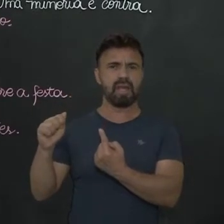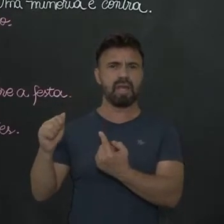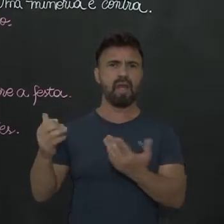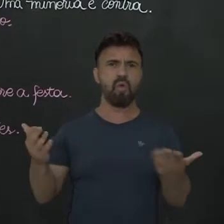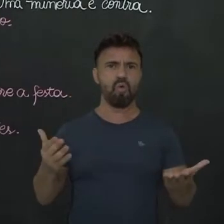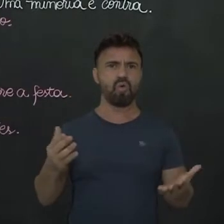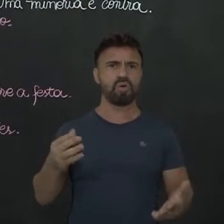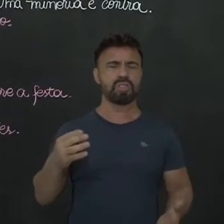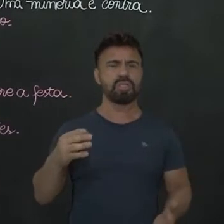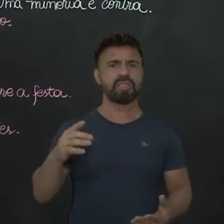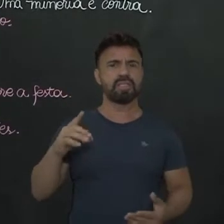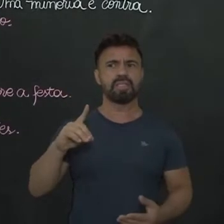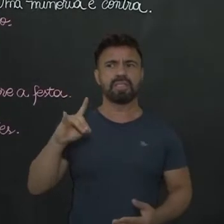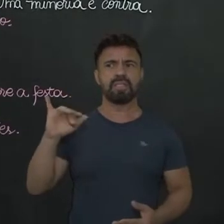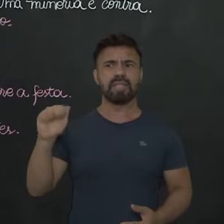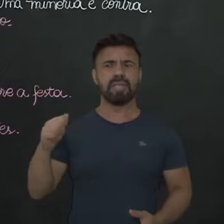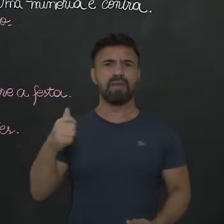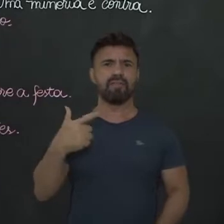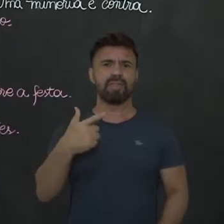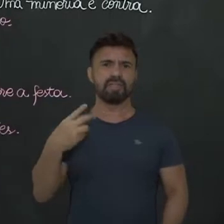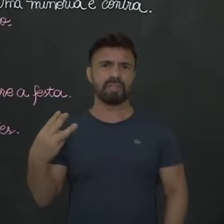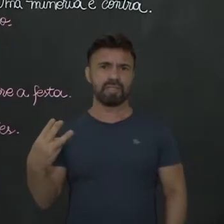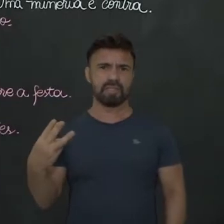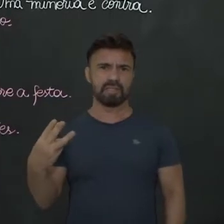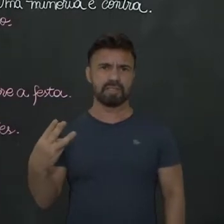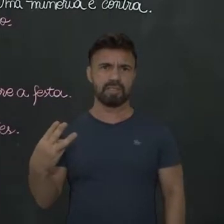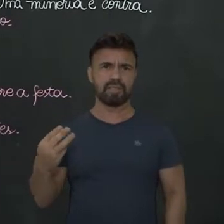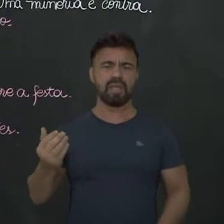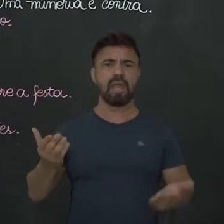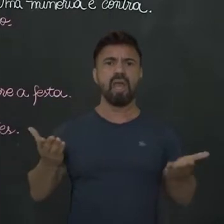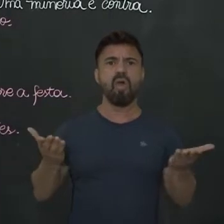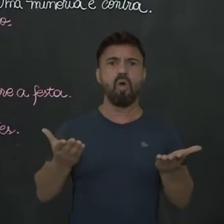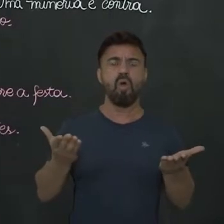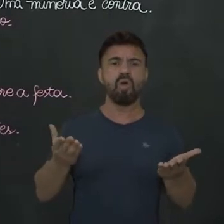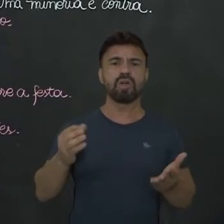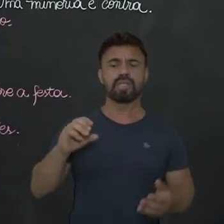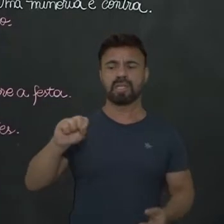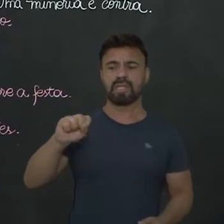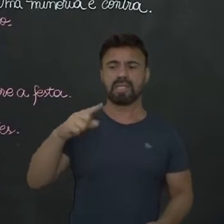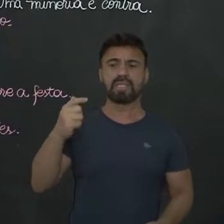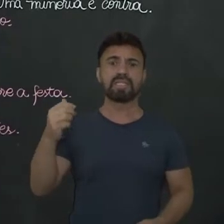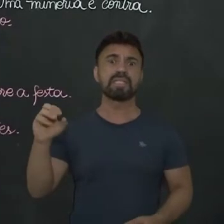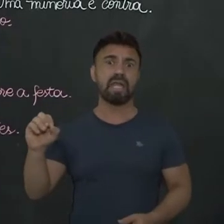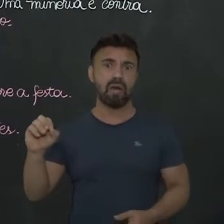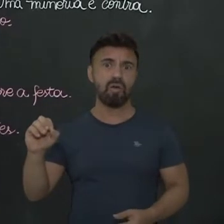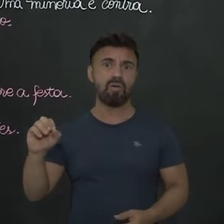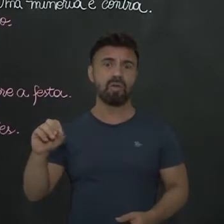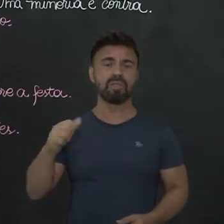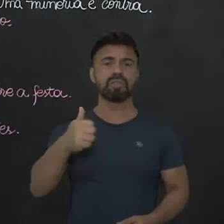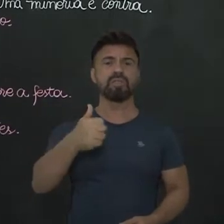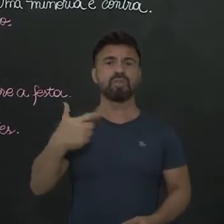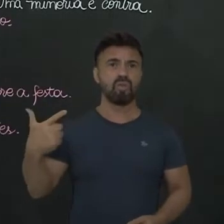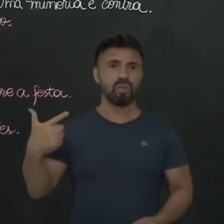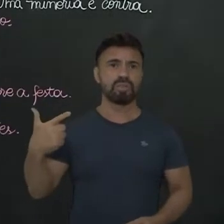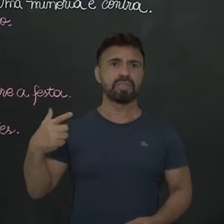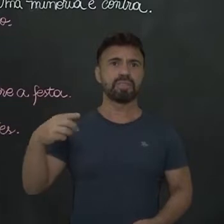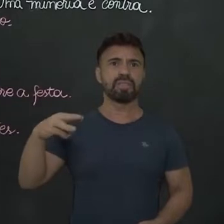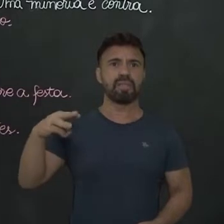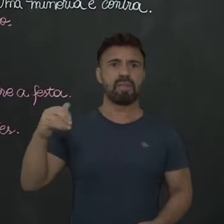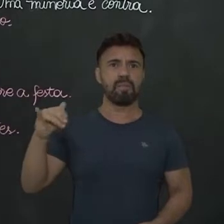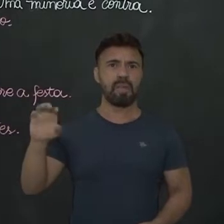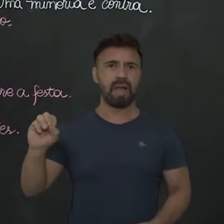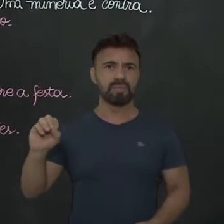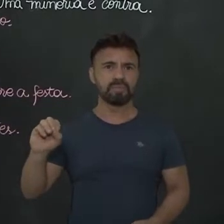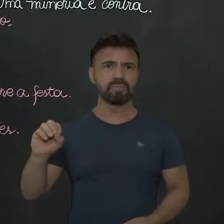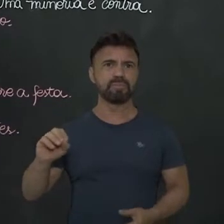12, hoje é dia 23. No entanto, por exemplo, hoje são 12 de maio. Eu posso fazer essa concordância, nesse caso,